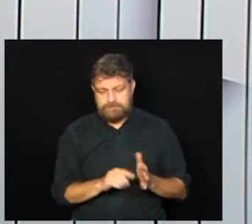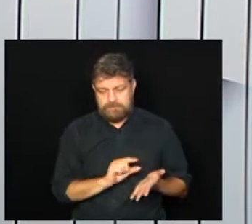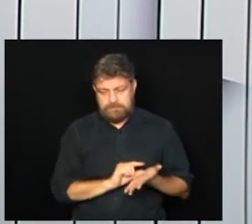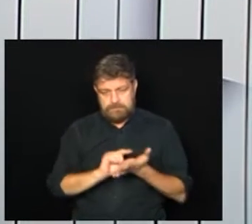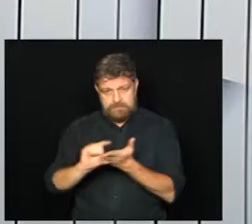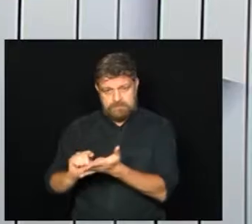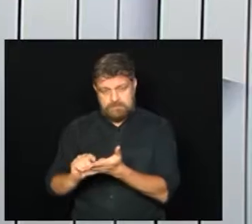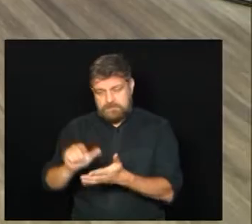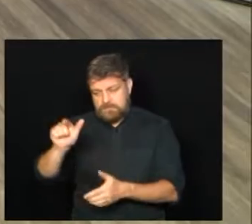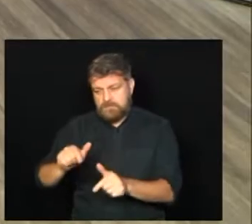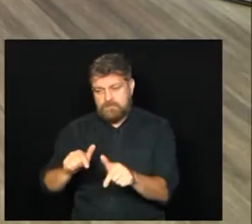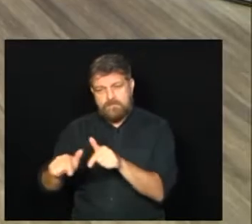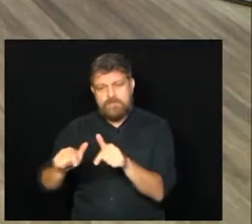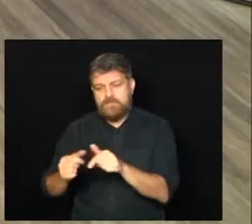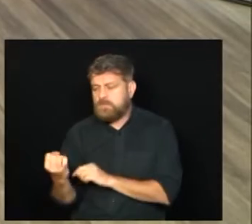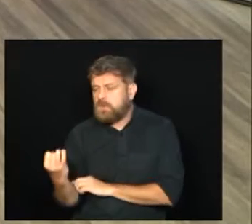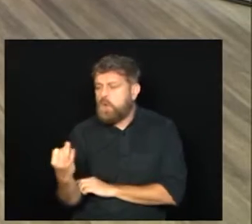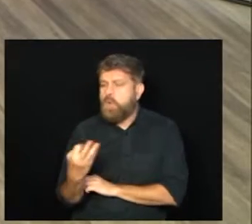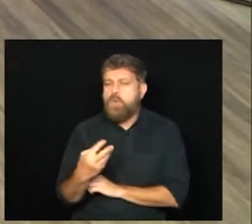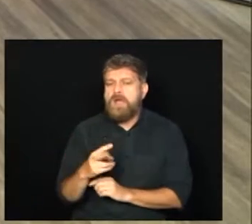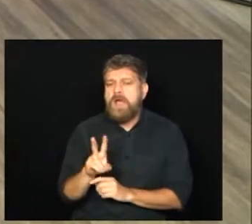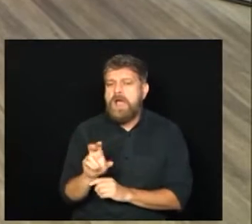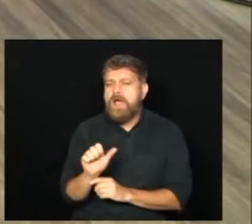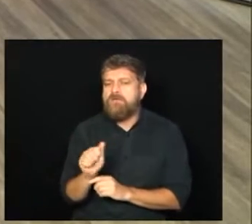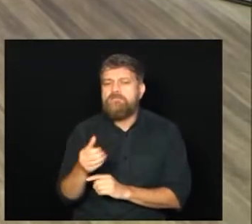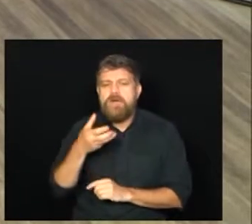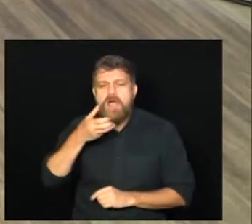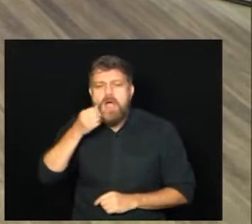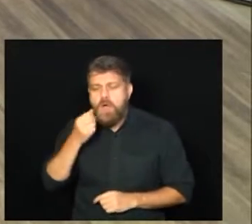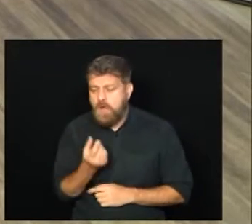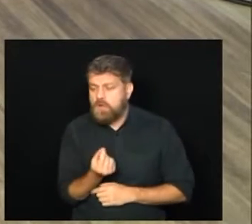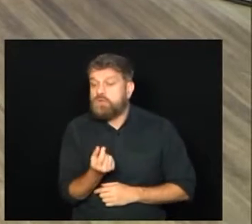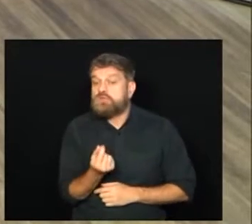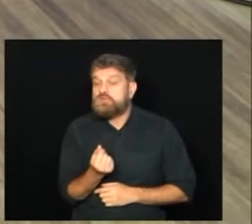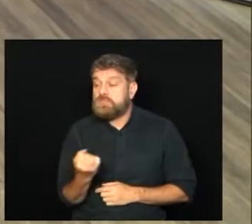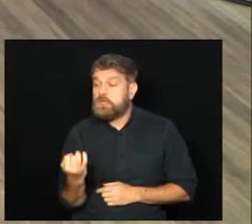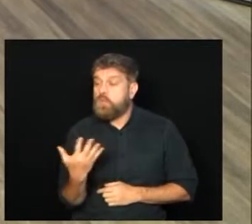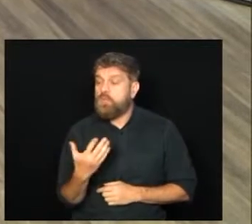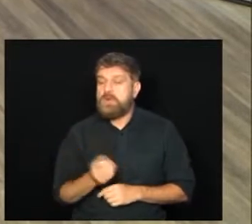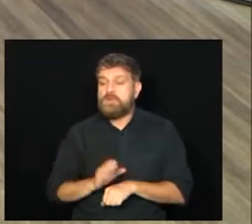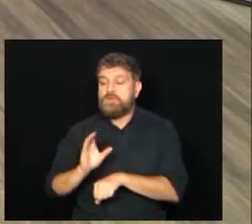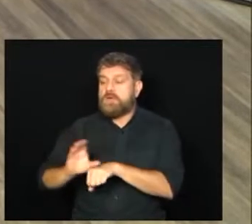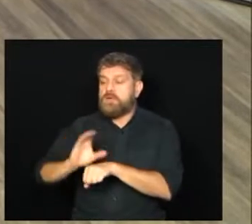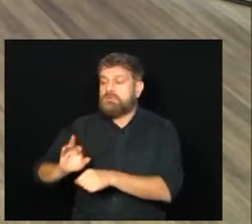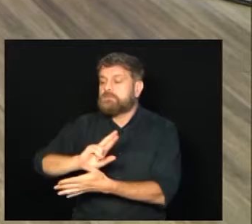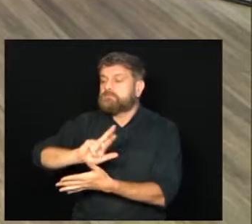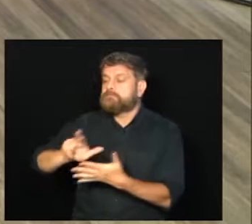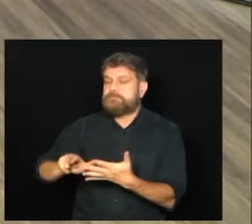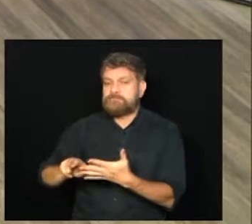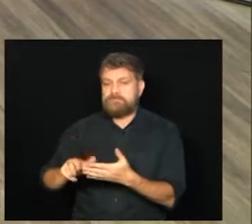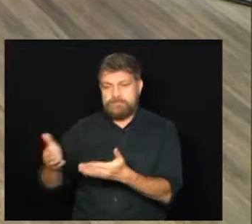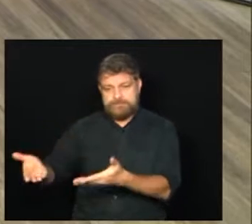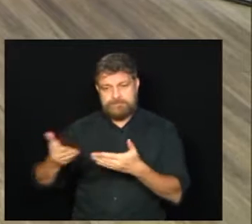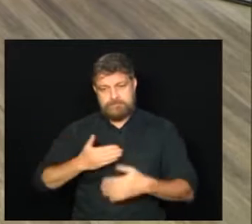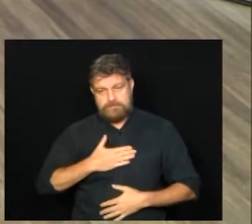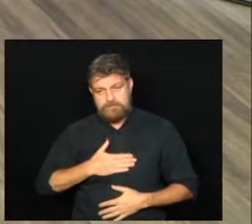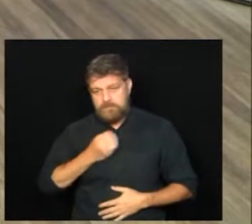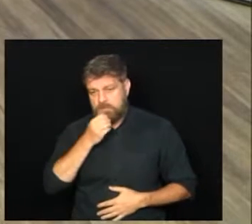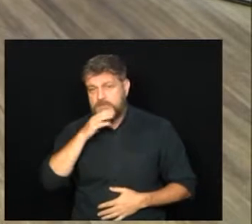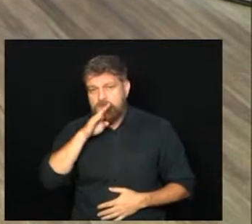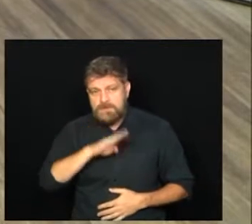Trabalho. São quantas vagas, valor do auxílio, quais são os cursos? Seja bem-vindo e boa tarde,